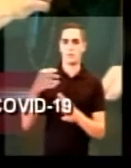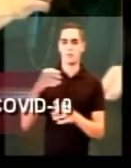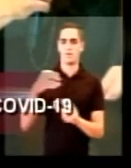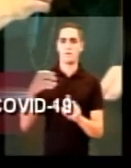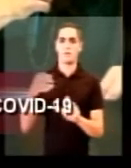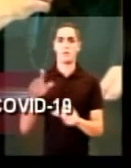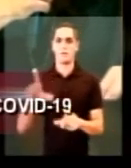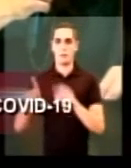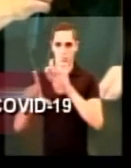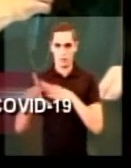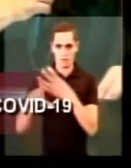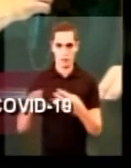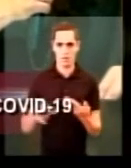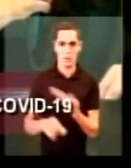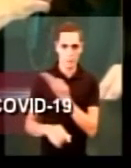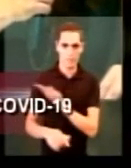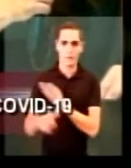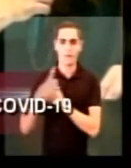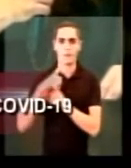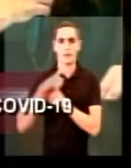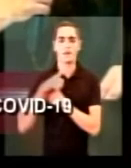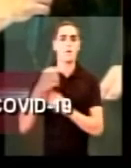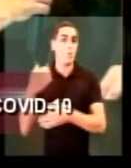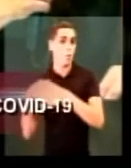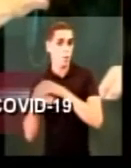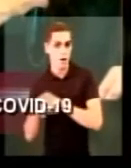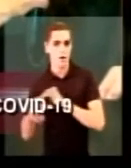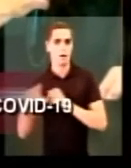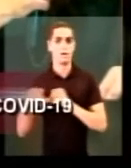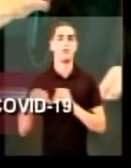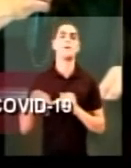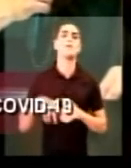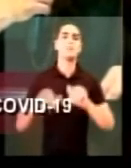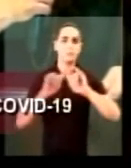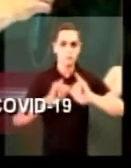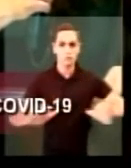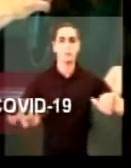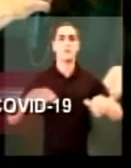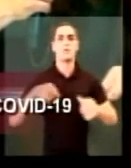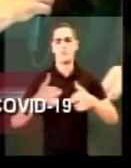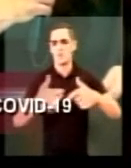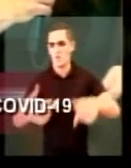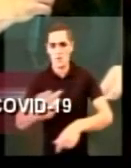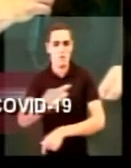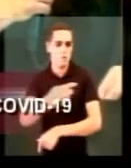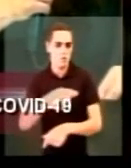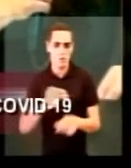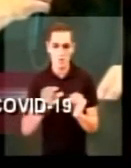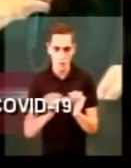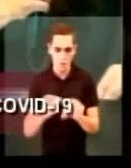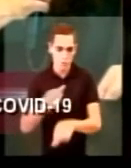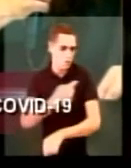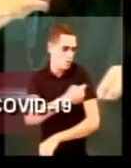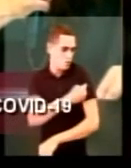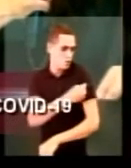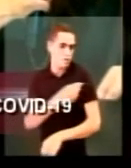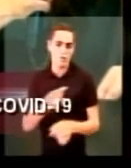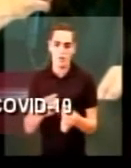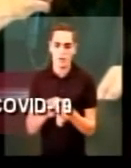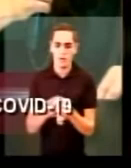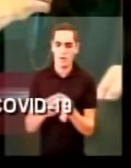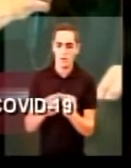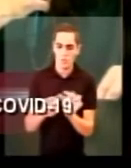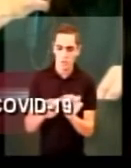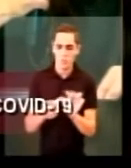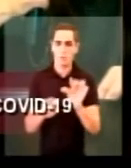maior, porque nós temos diferentes calibres, né, para ser usado de acordo com o paciente. E outros insumos foram viabilizados